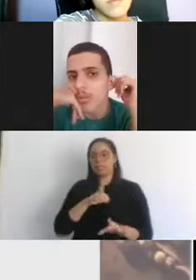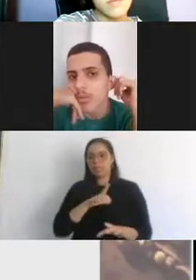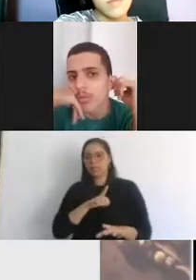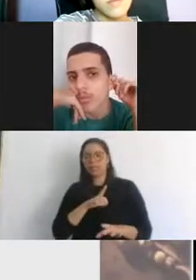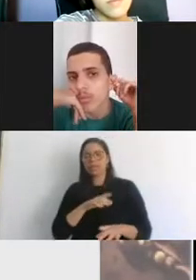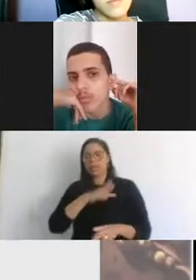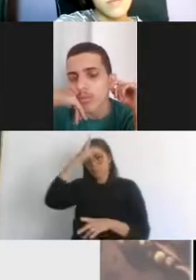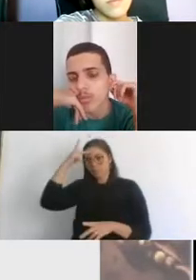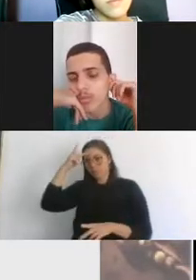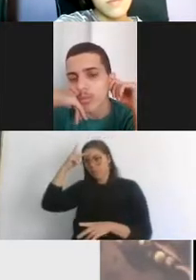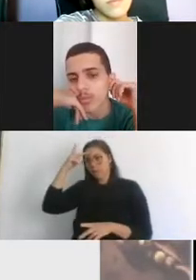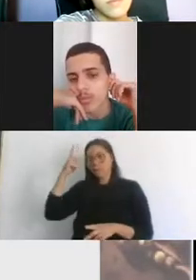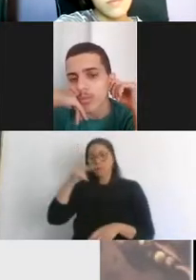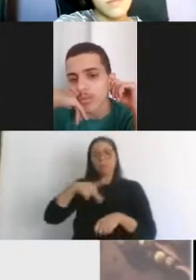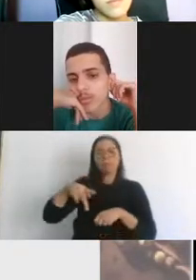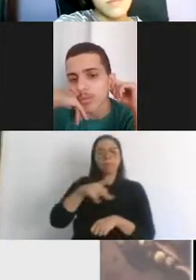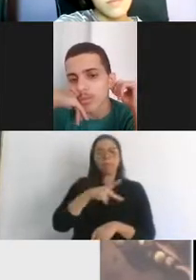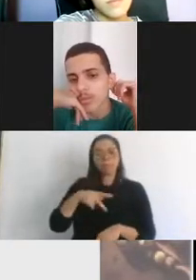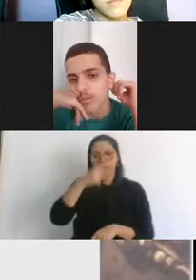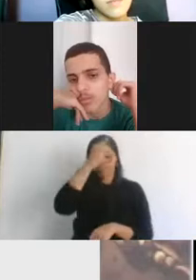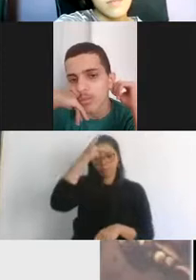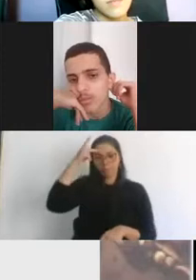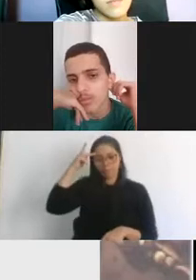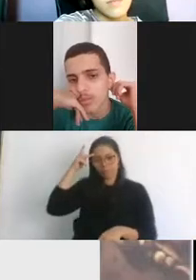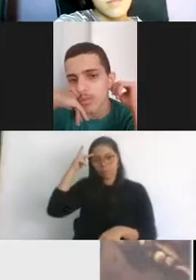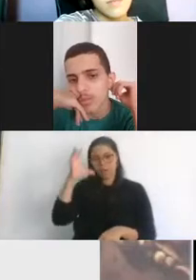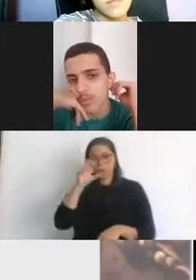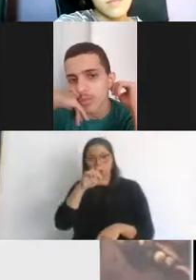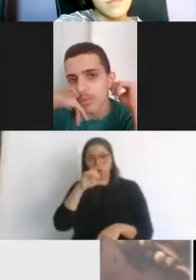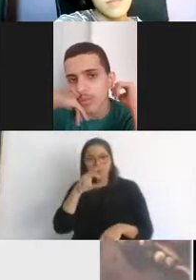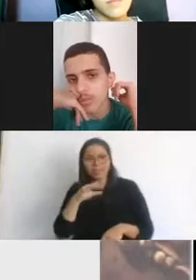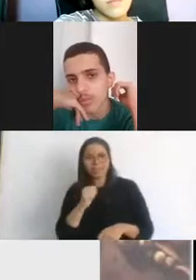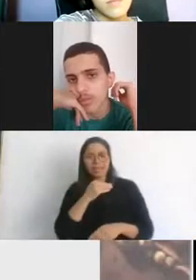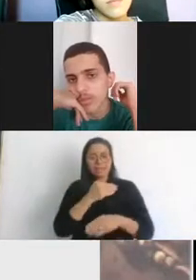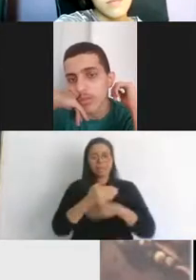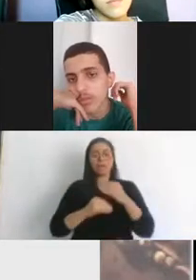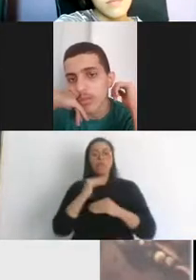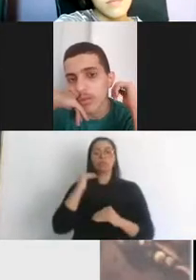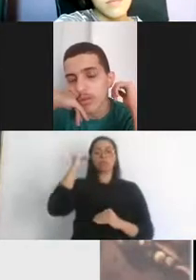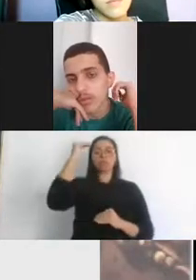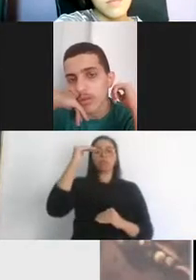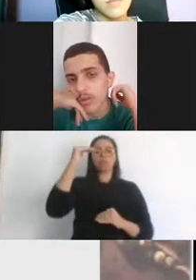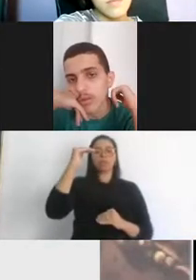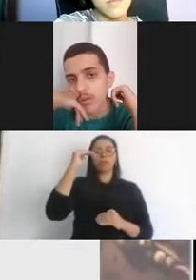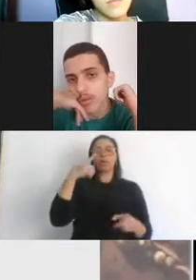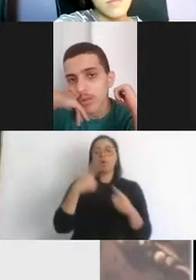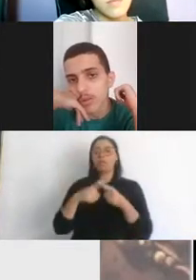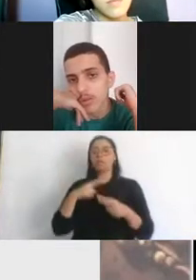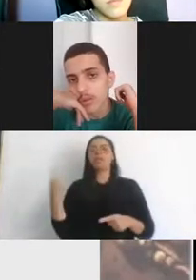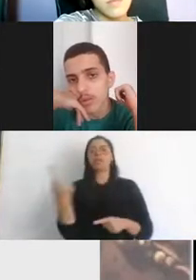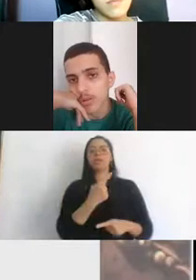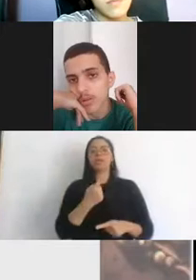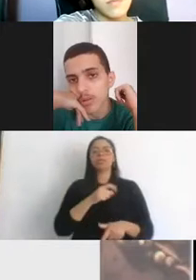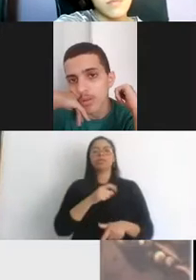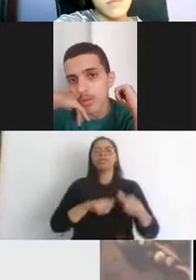colonizada ela sempre foi superior a essa outra colonização Por que que a gente não conseguiu virar o jogo